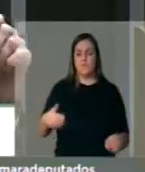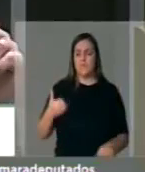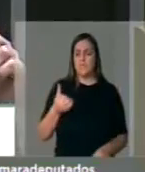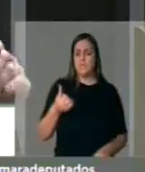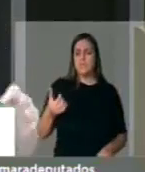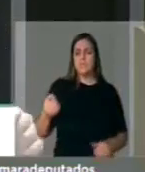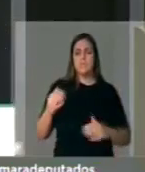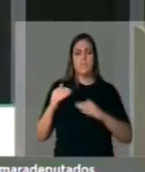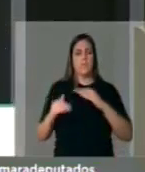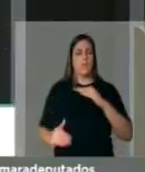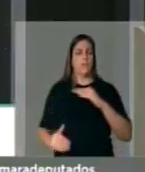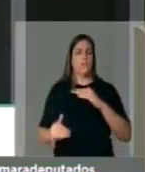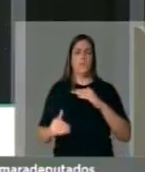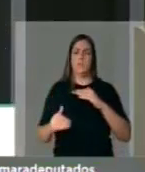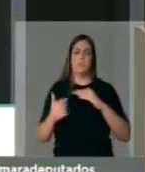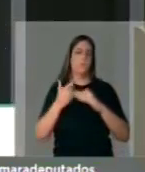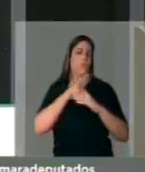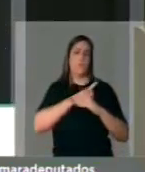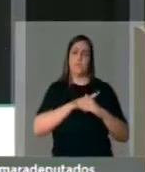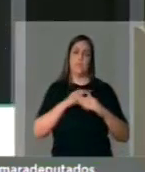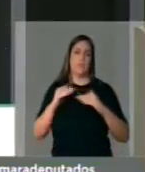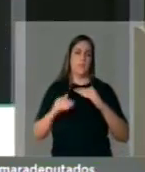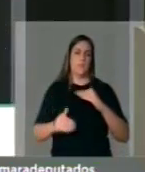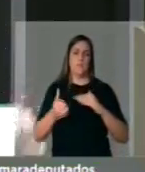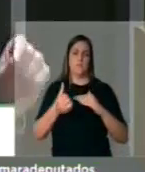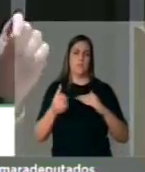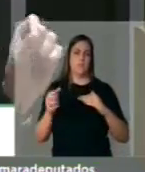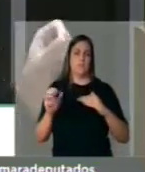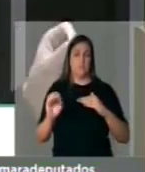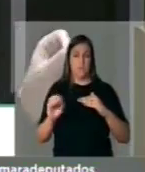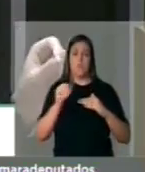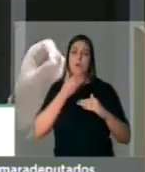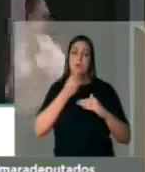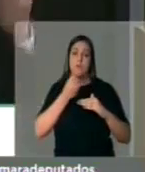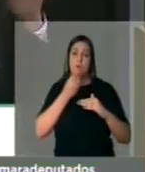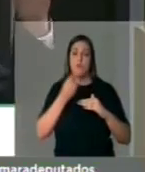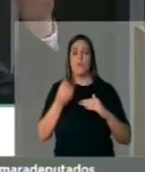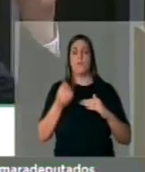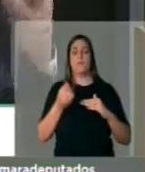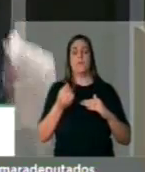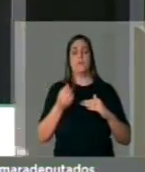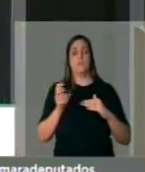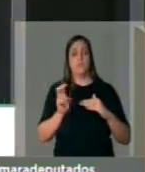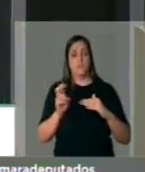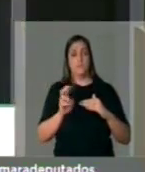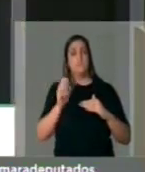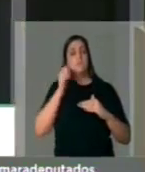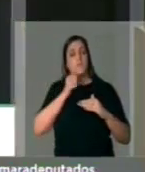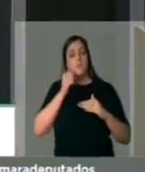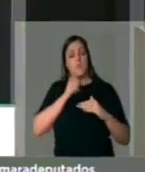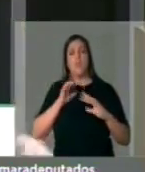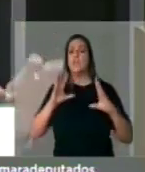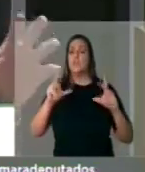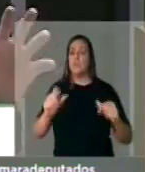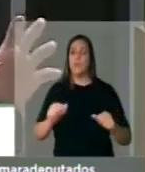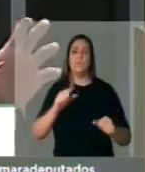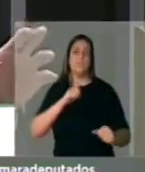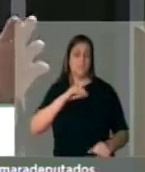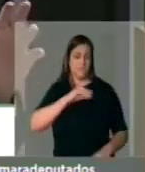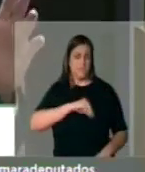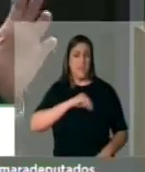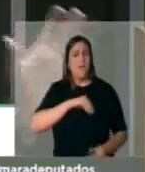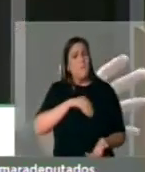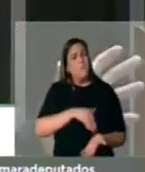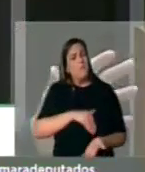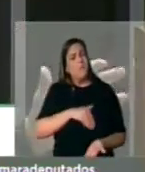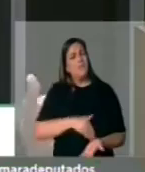homem, e as mulheres aos 55. Temos idade mínima e todos recebem um salário mínimo. Portanto, isso deveria